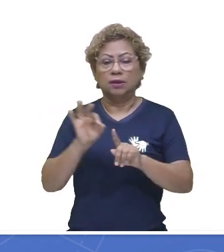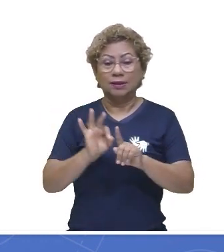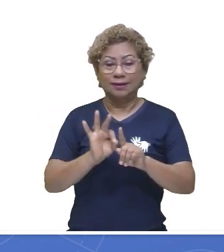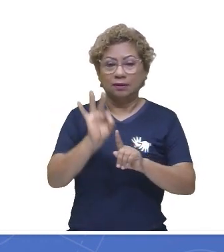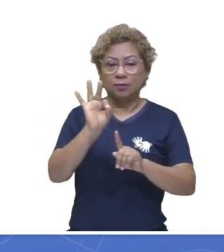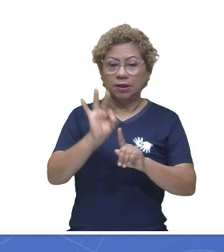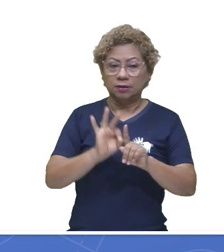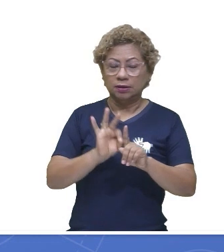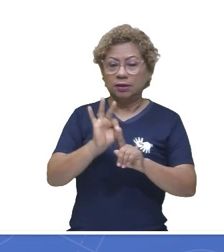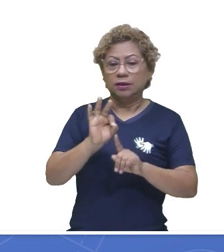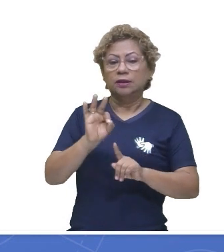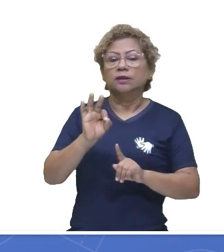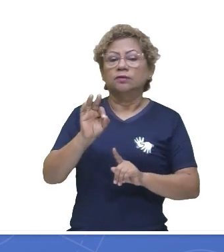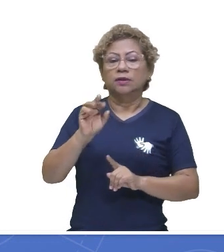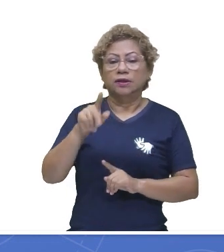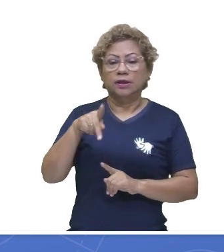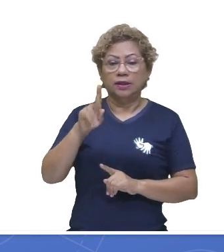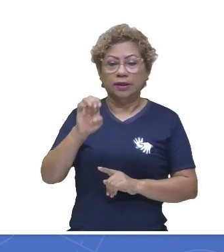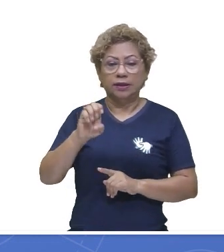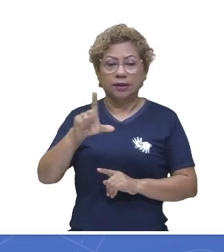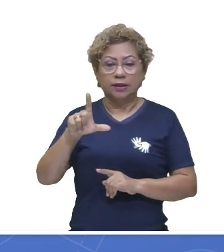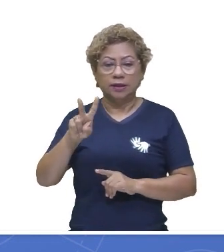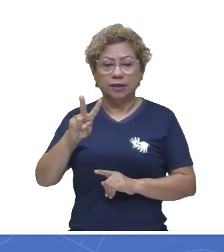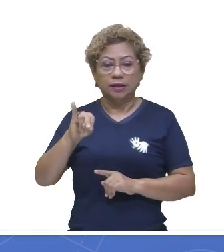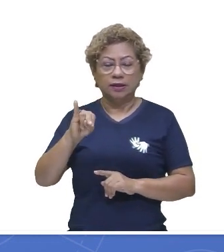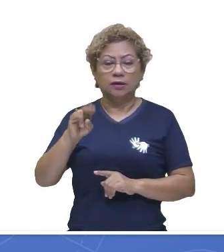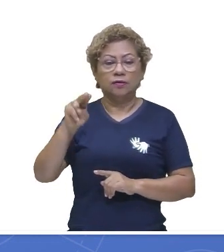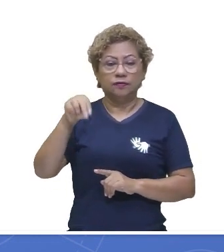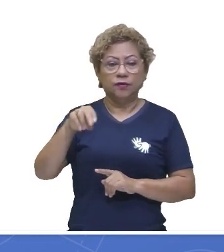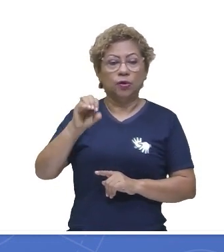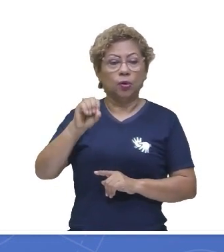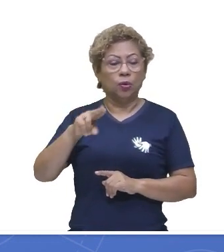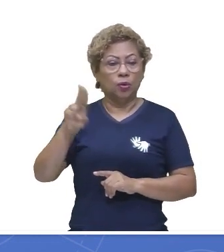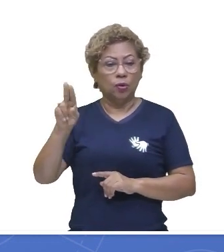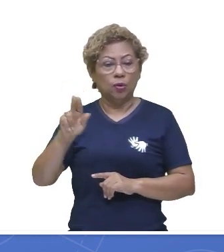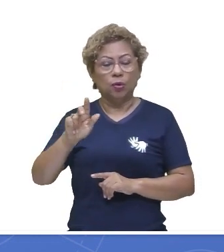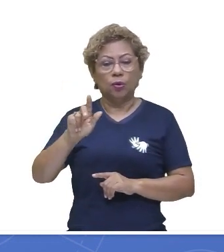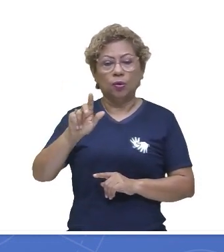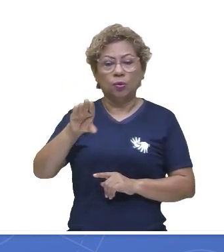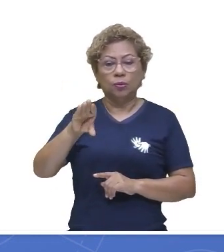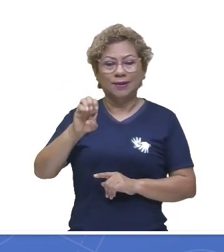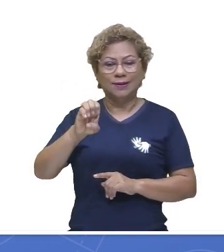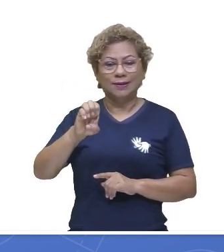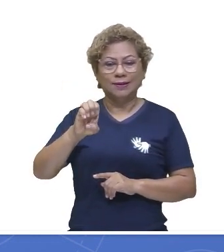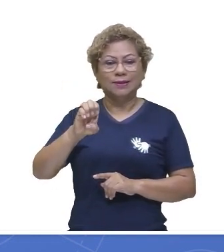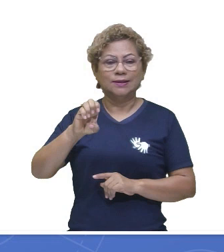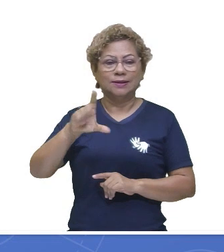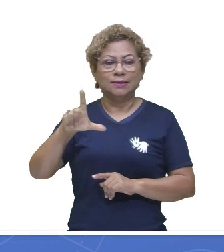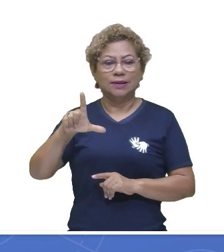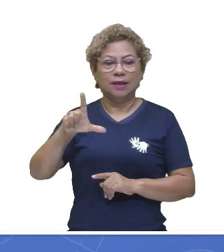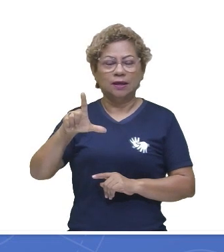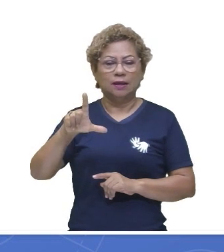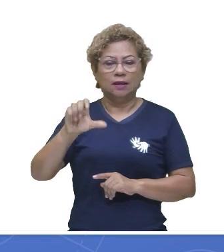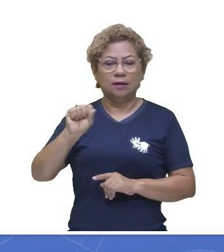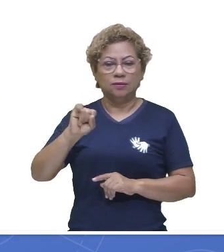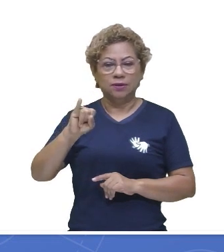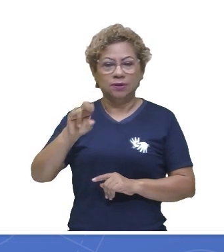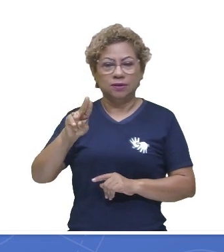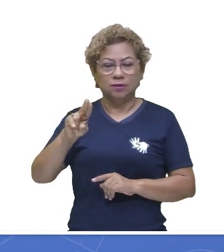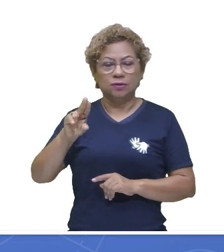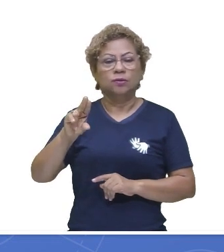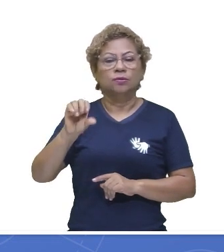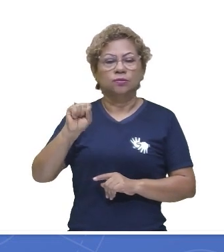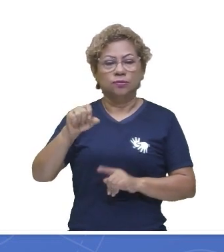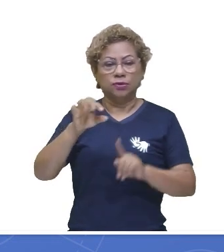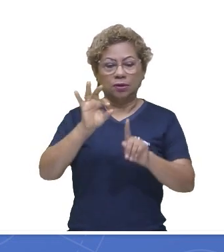ela será em Kelvin, ou de maneira mais usual, nós usamos aqui o grau Celsius. E a unidade, então,